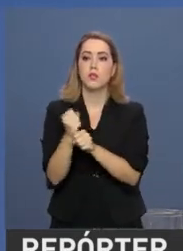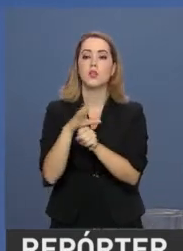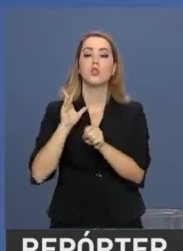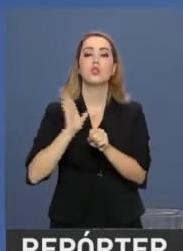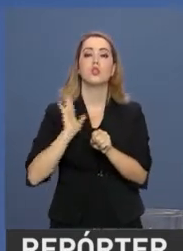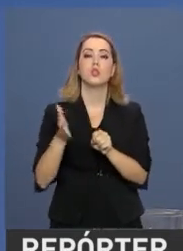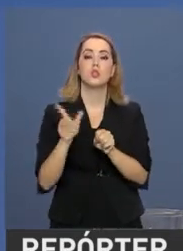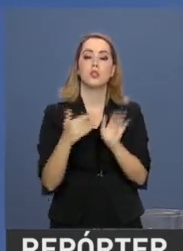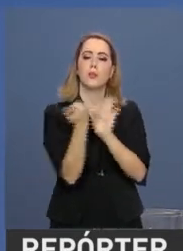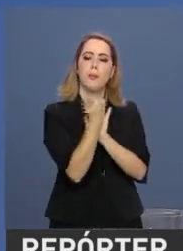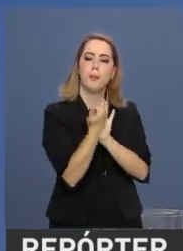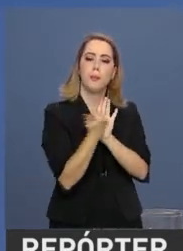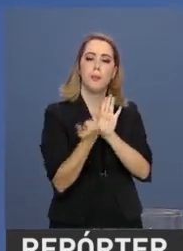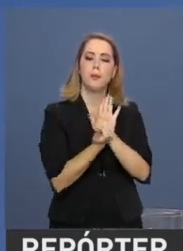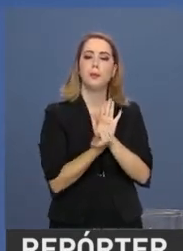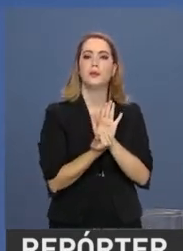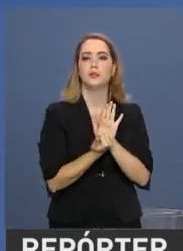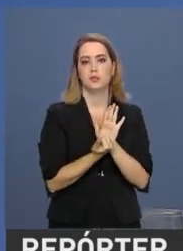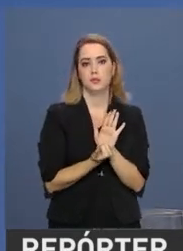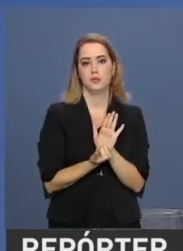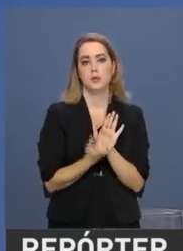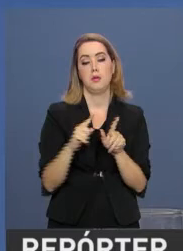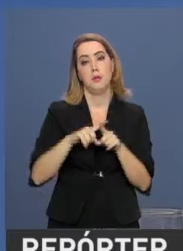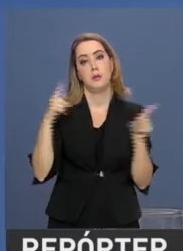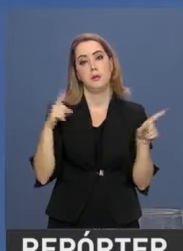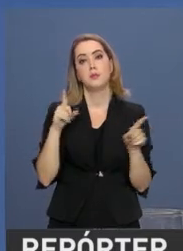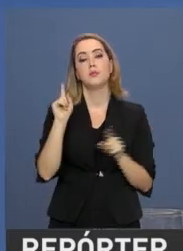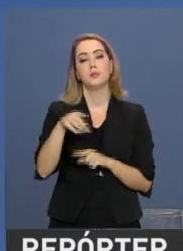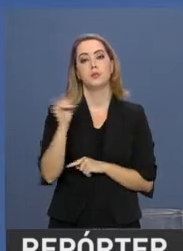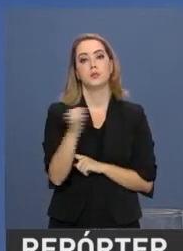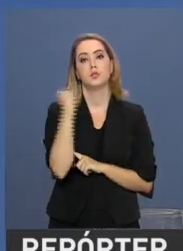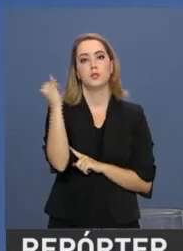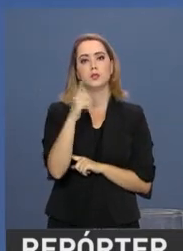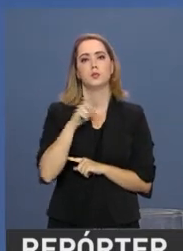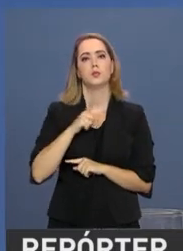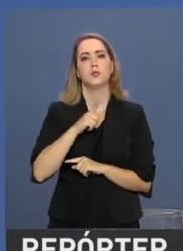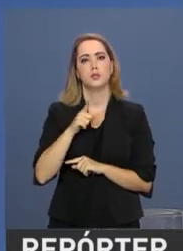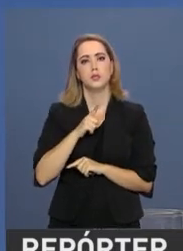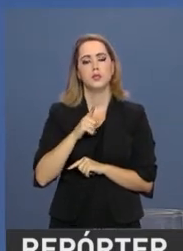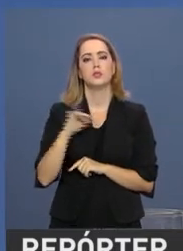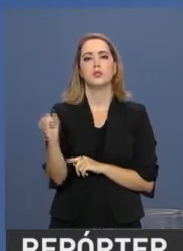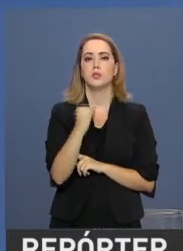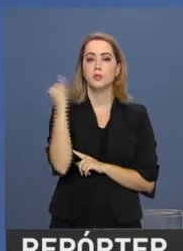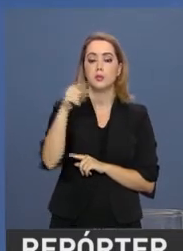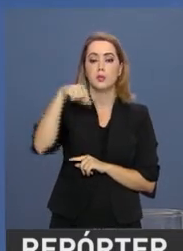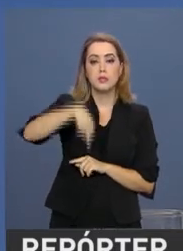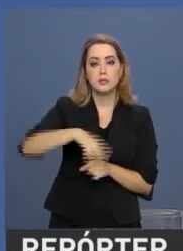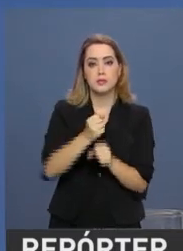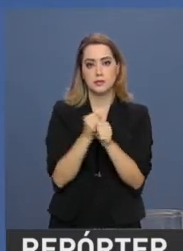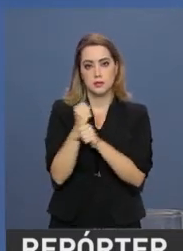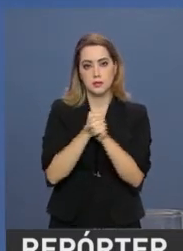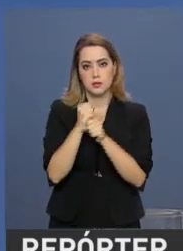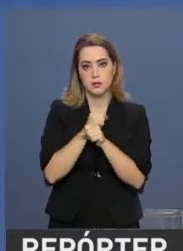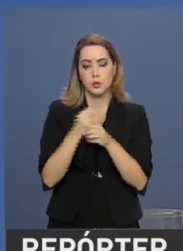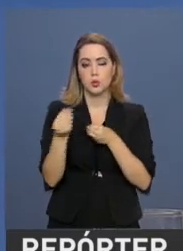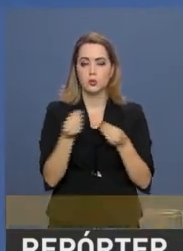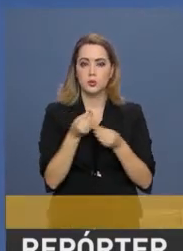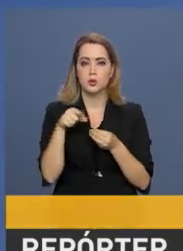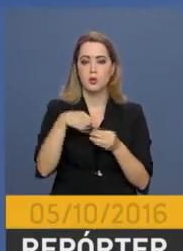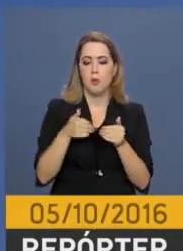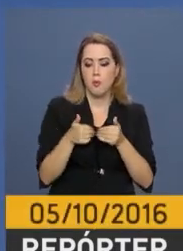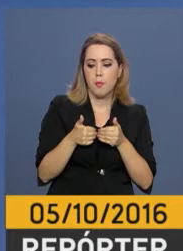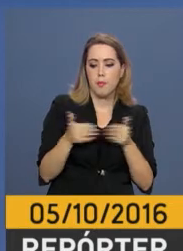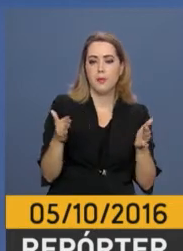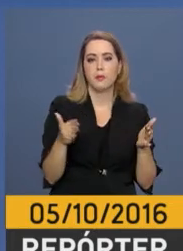implantar o programa mas é importante que o programa tem algum impacto ainda este ano ea maneira de ele ter esse impacto é